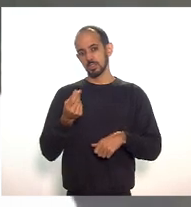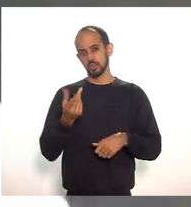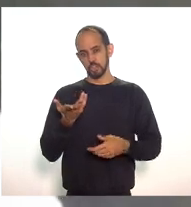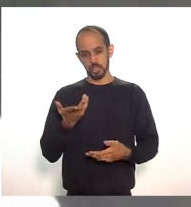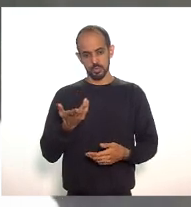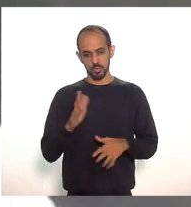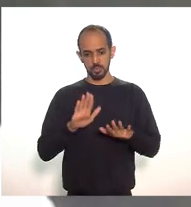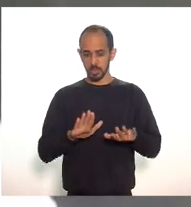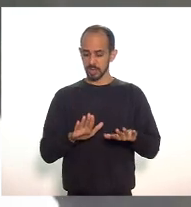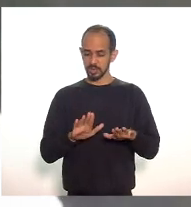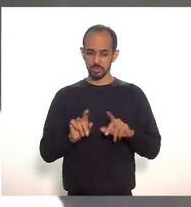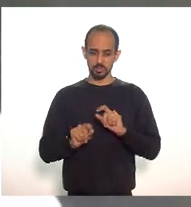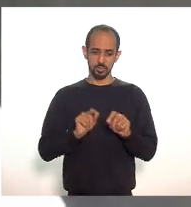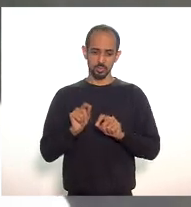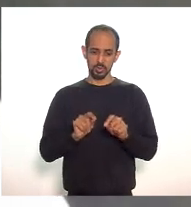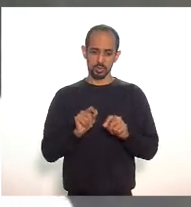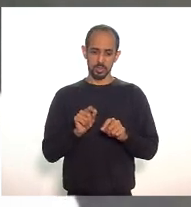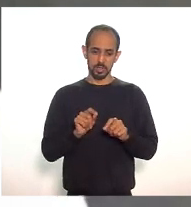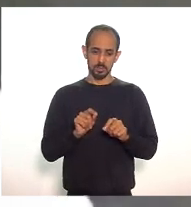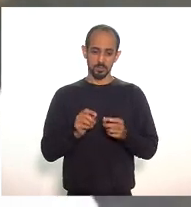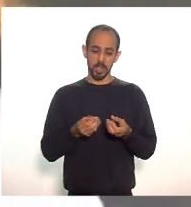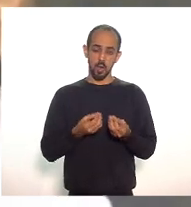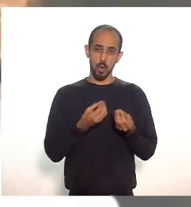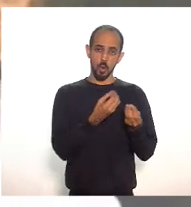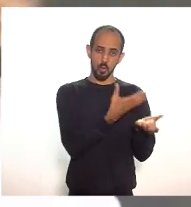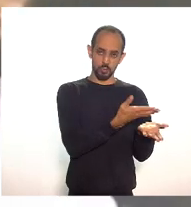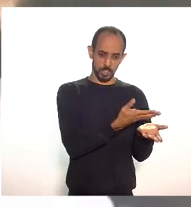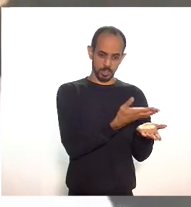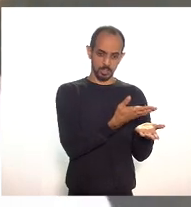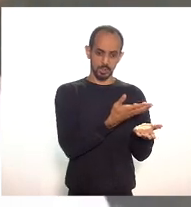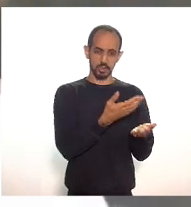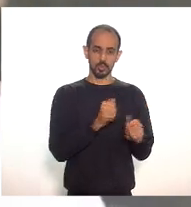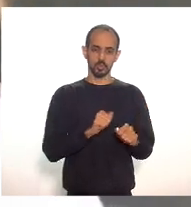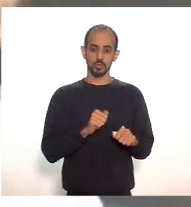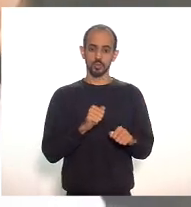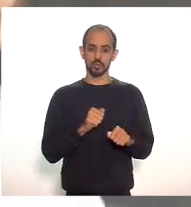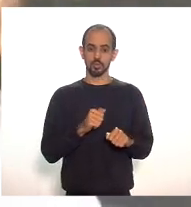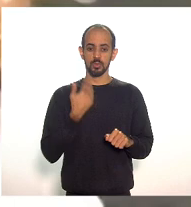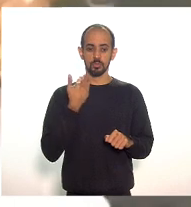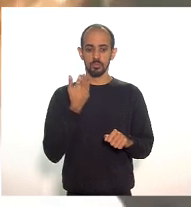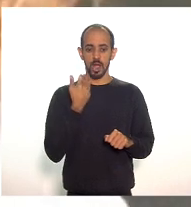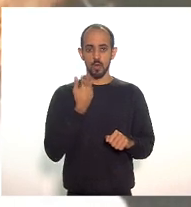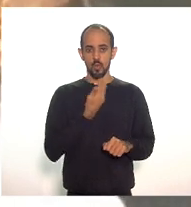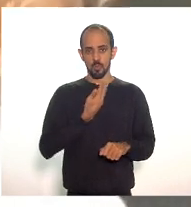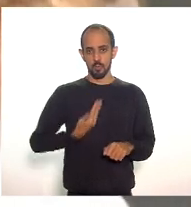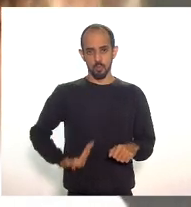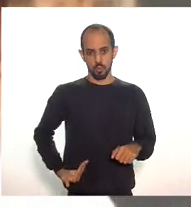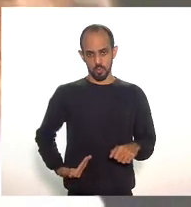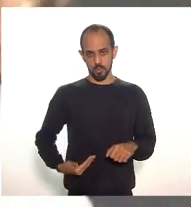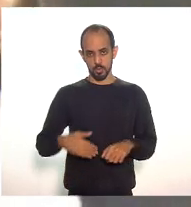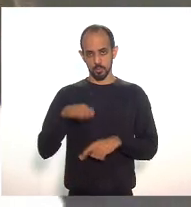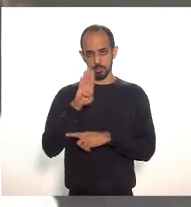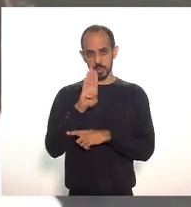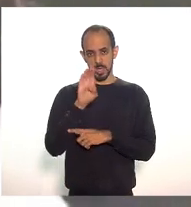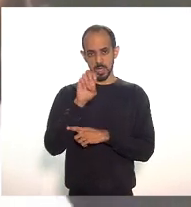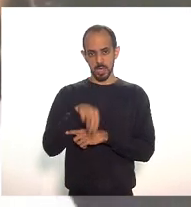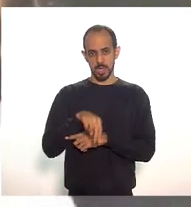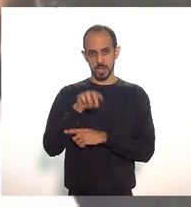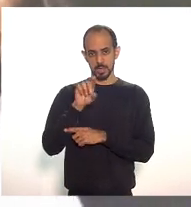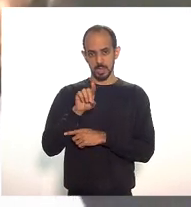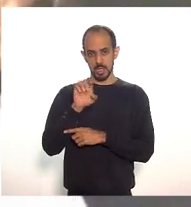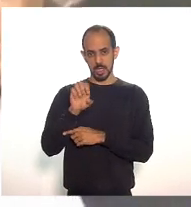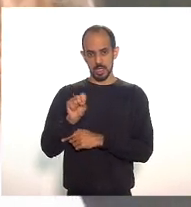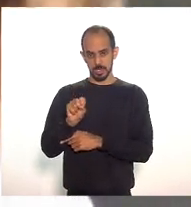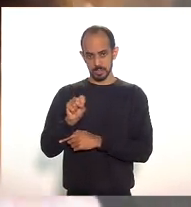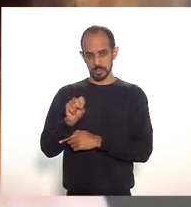privatização no entanto está oferecendo a partir do seu banco público BNDS de 30 a 55